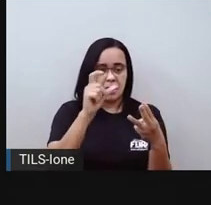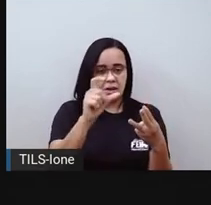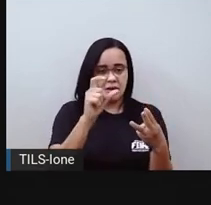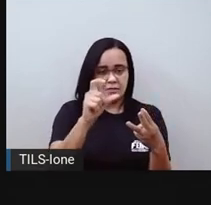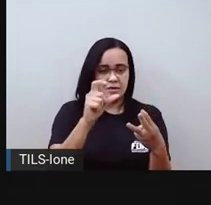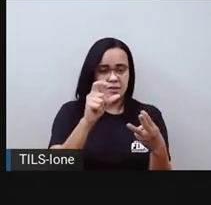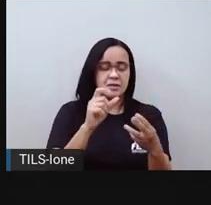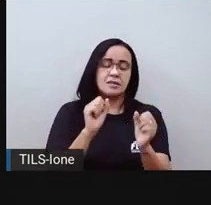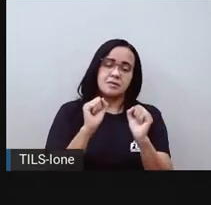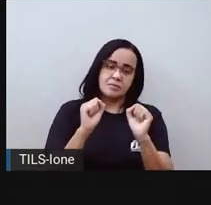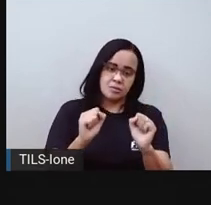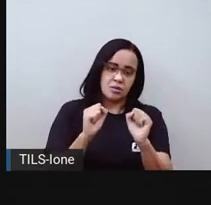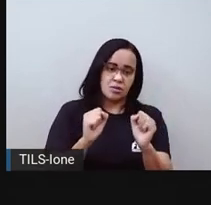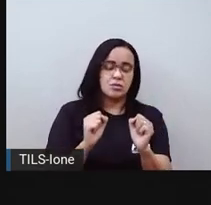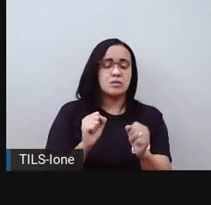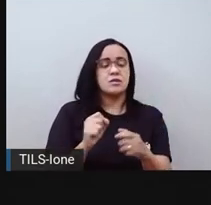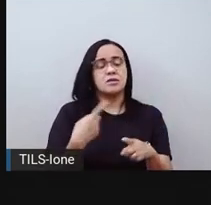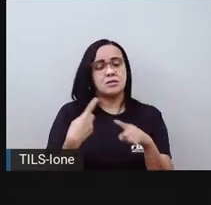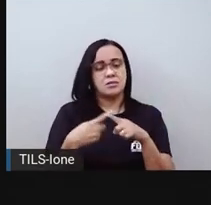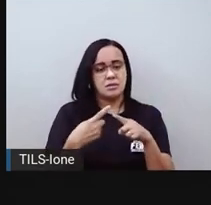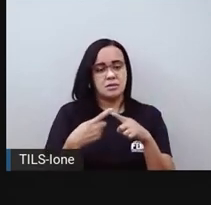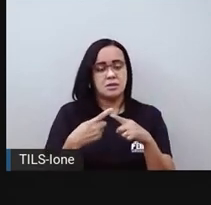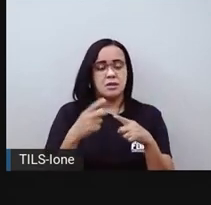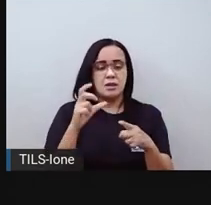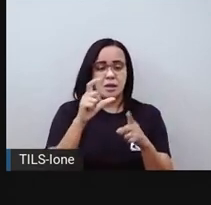tá correto.